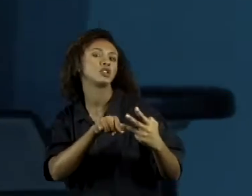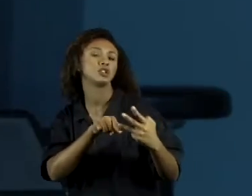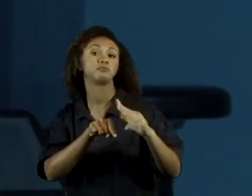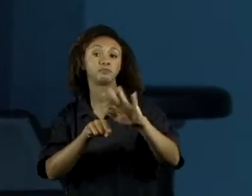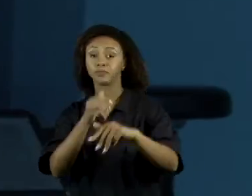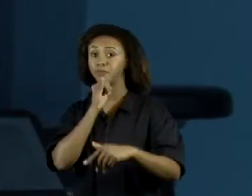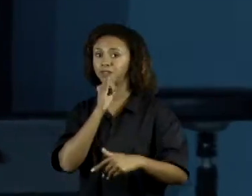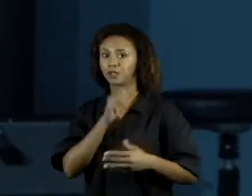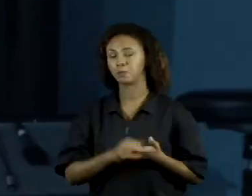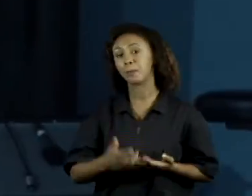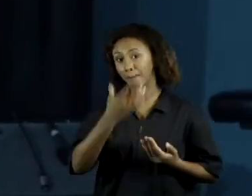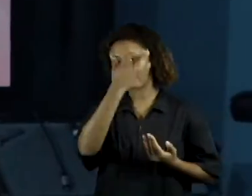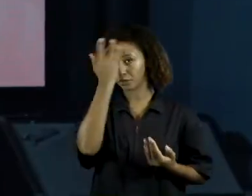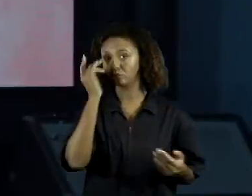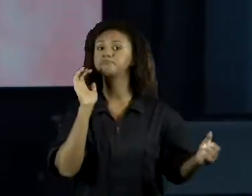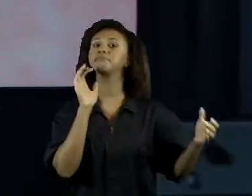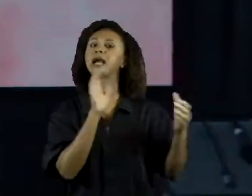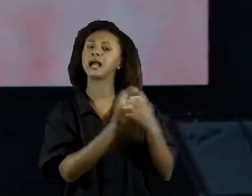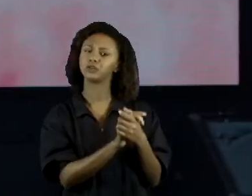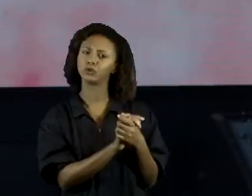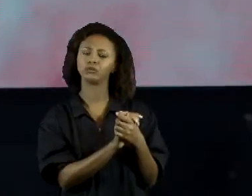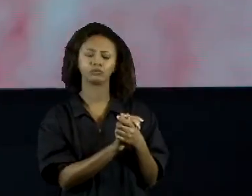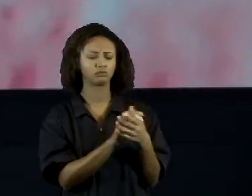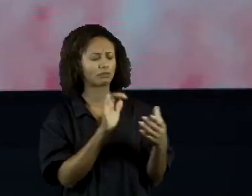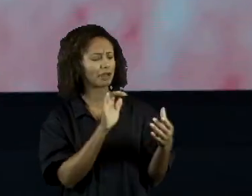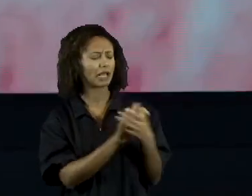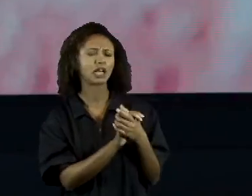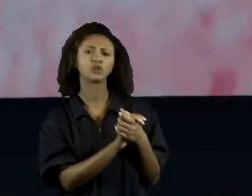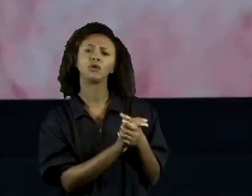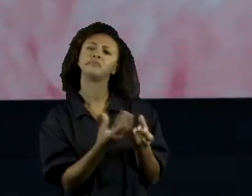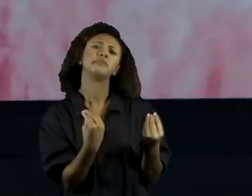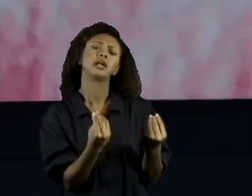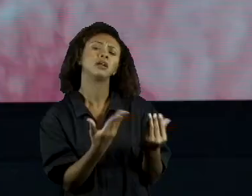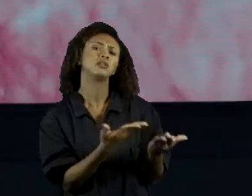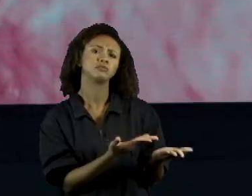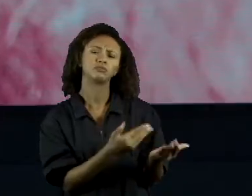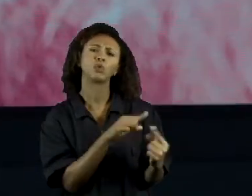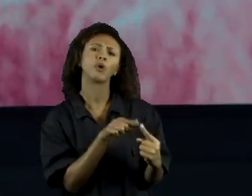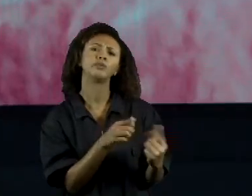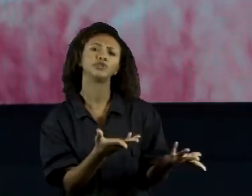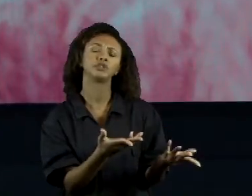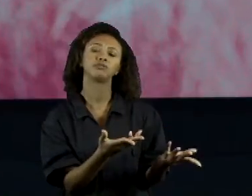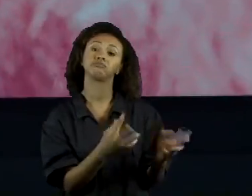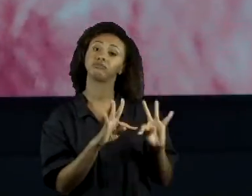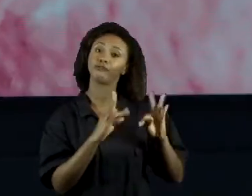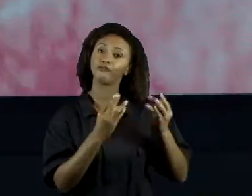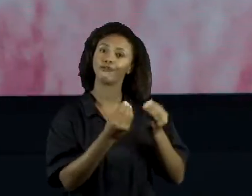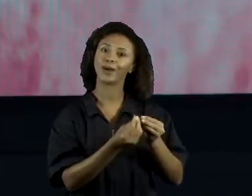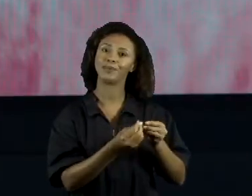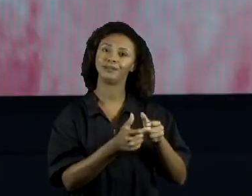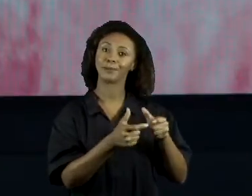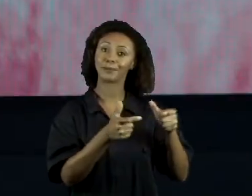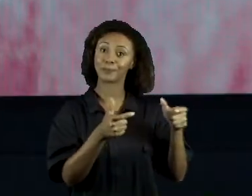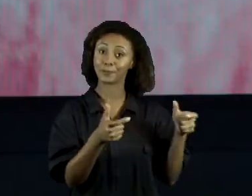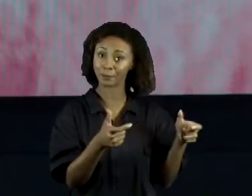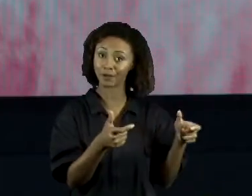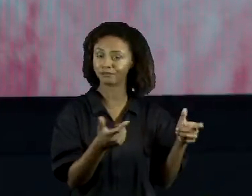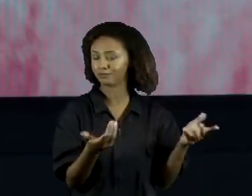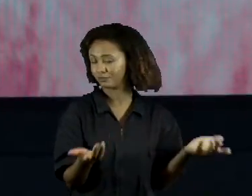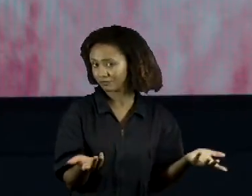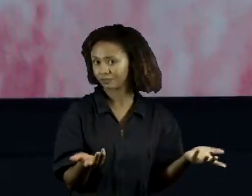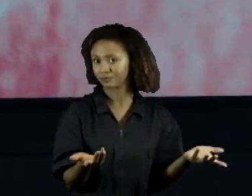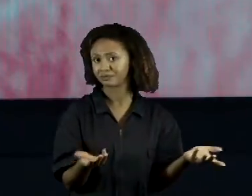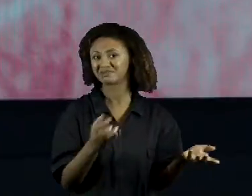casa. Qual o propósito de um casamento? É formar uma família. Portanto, pessoas